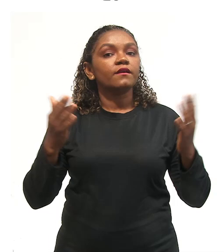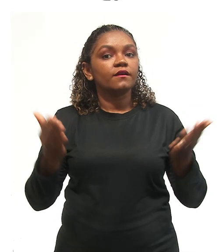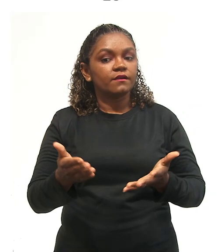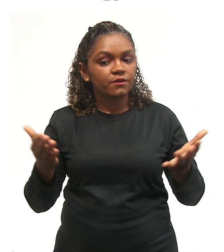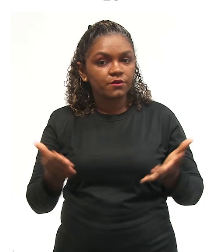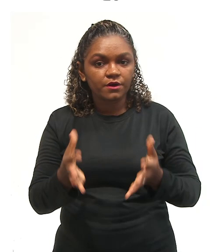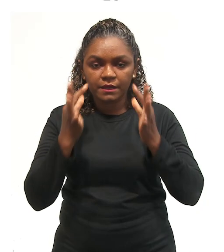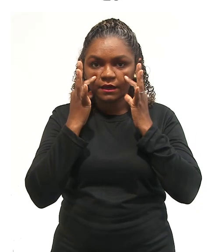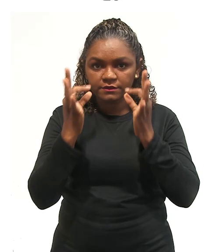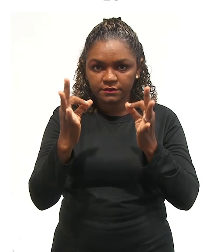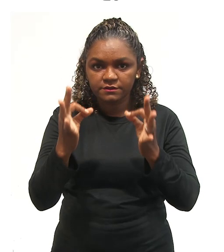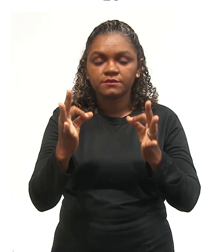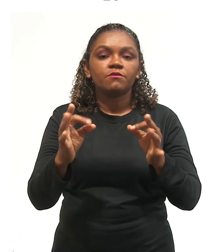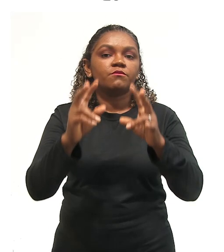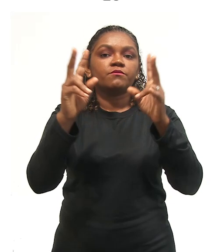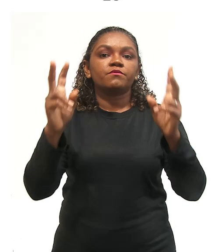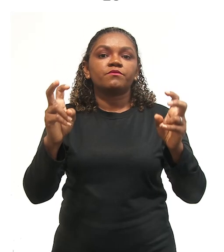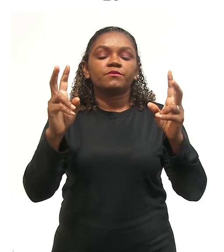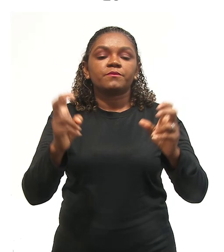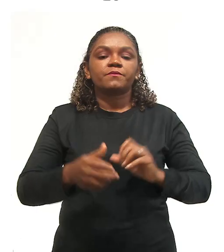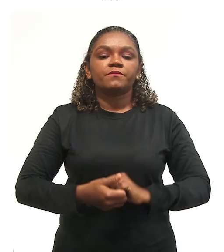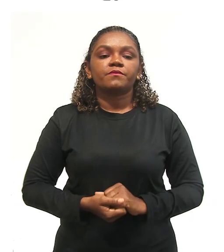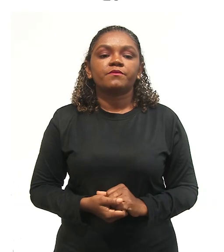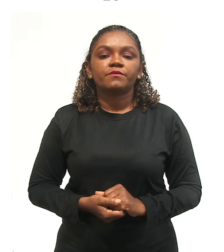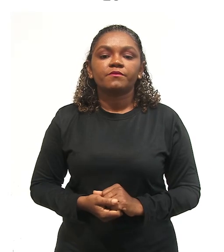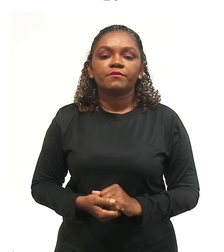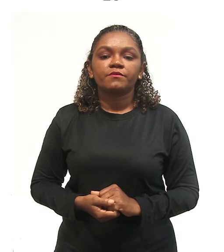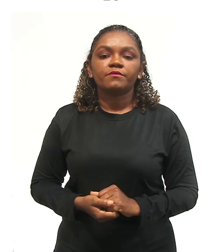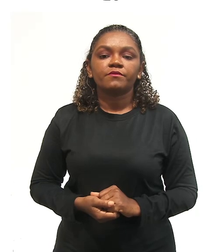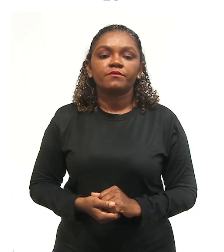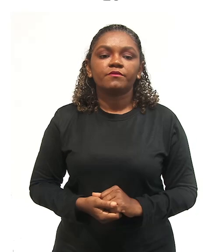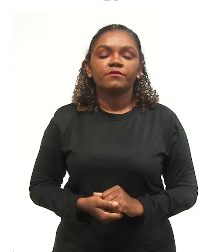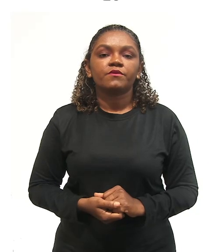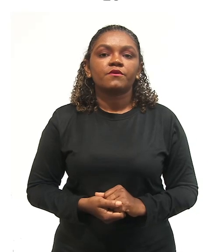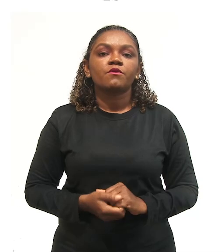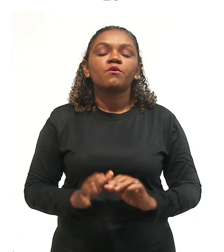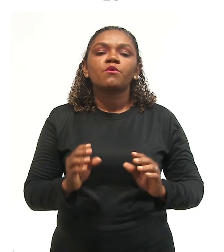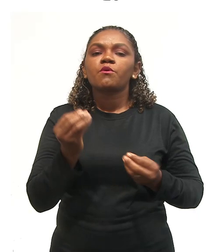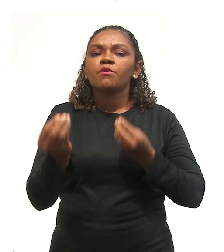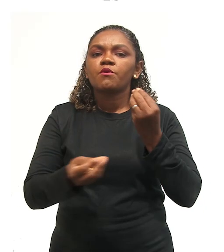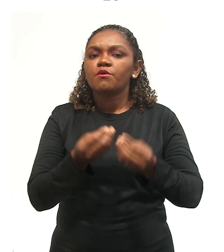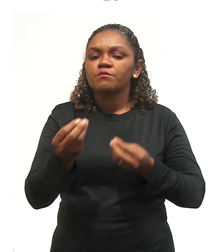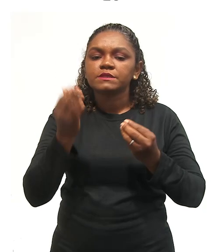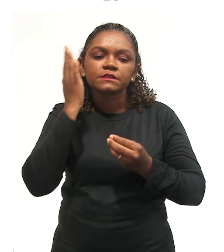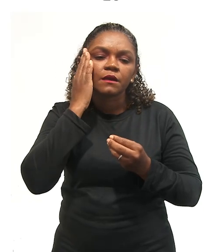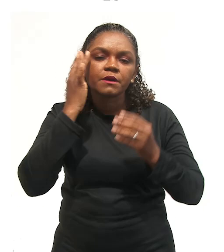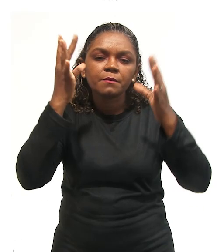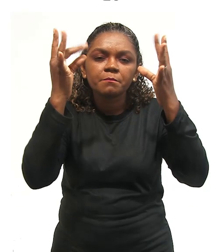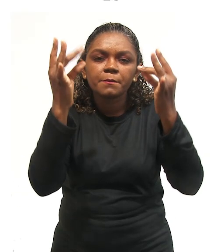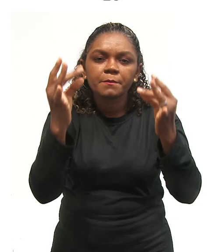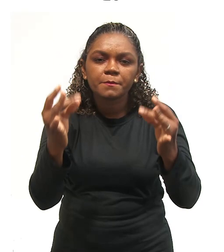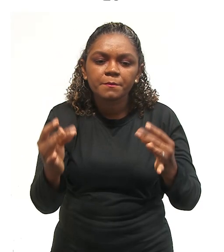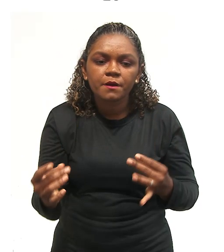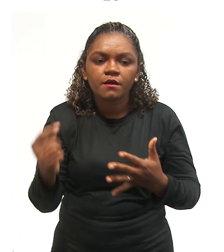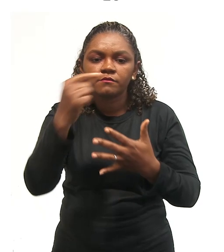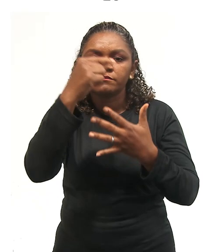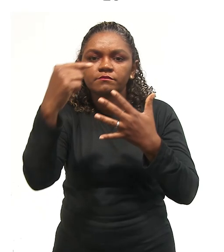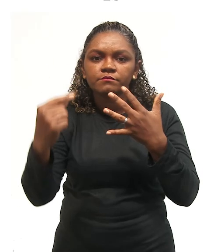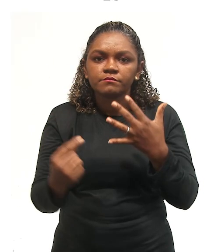vamos observar, eu elaborei aqui uma tabela para que a gente possa observar as definições,